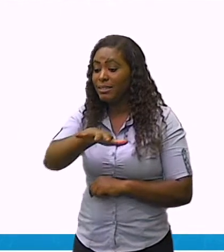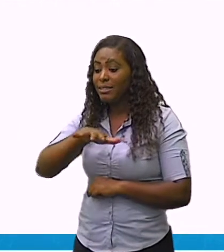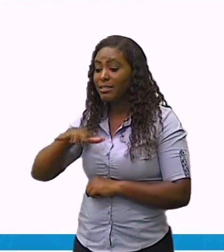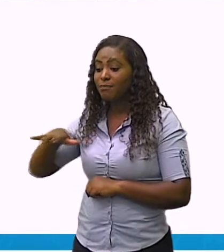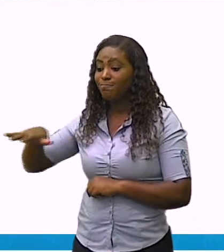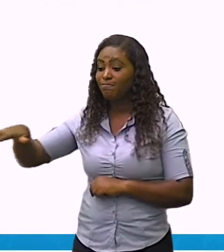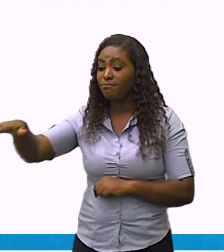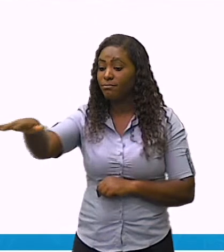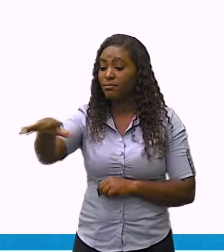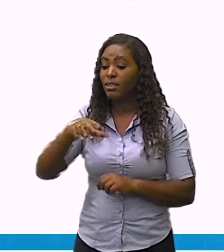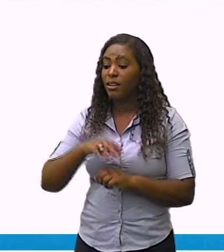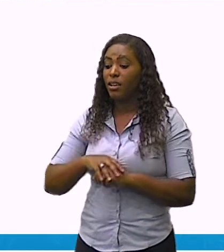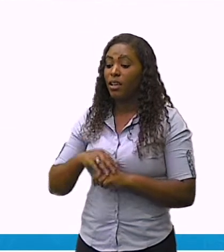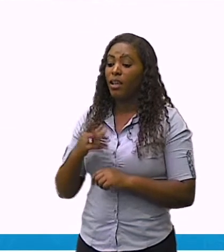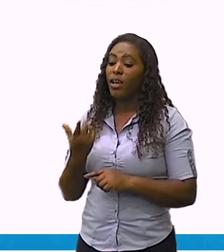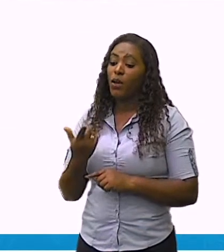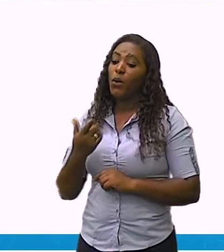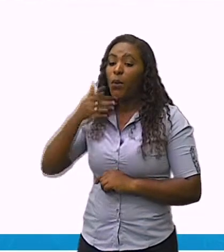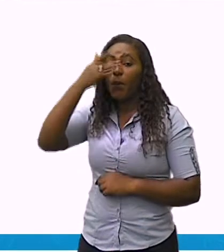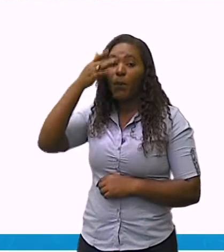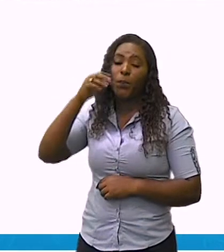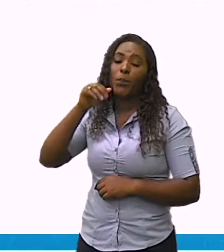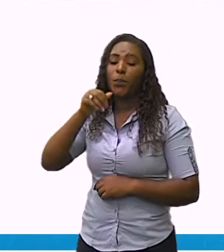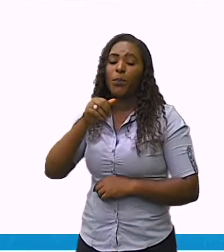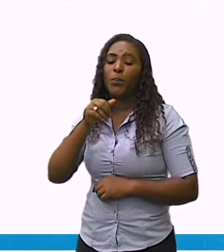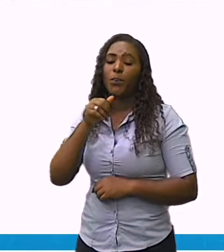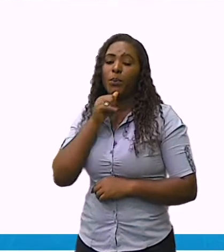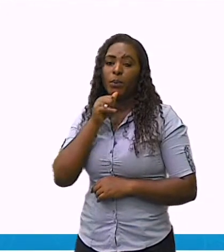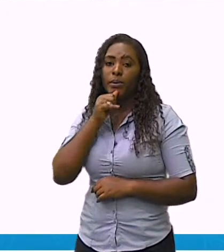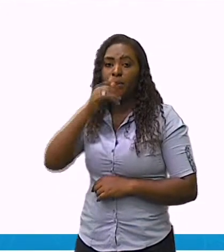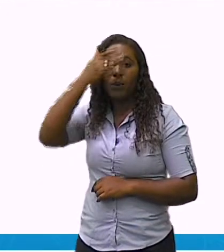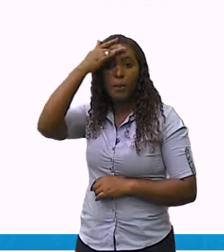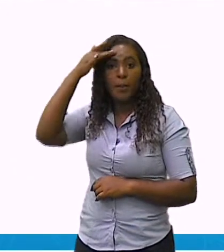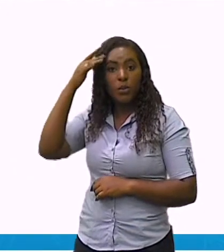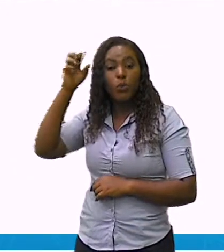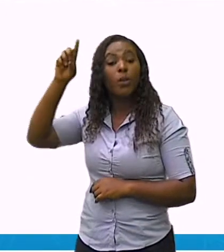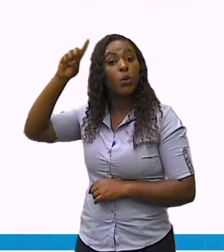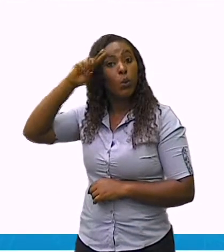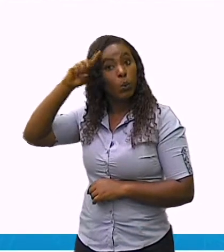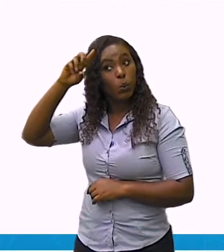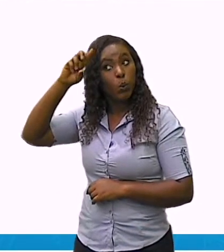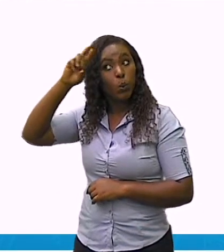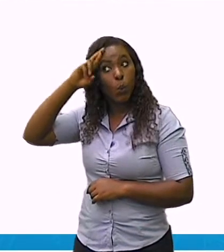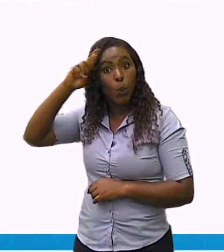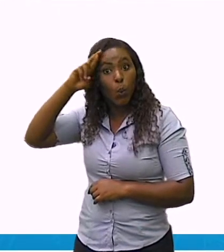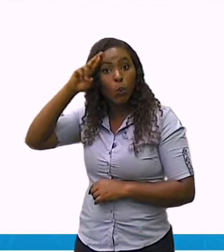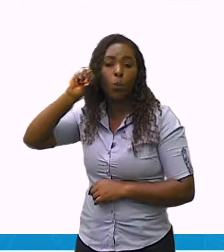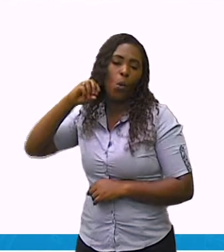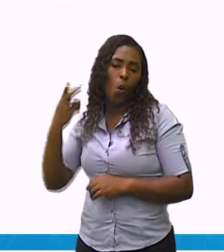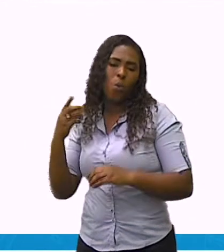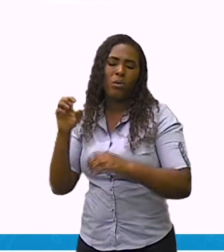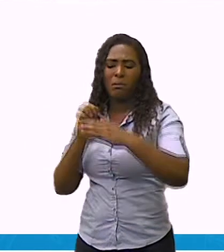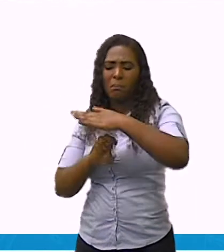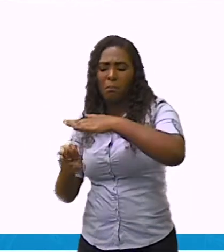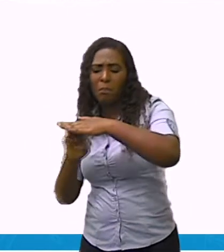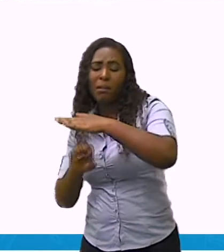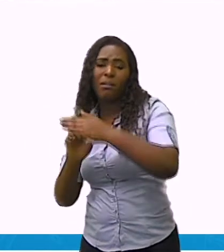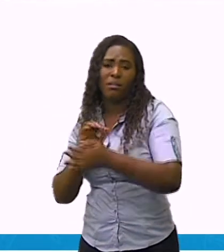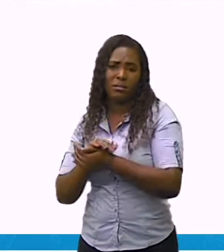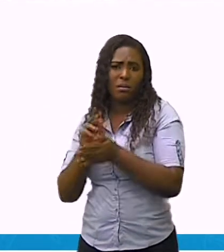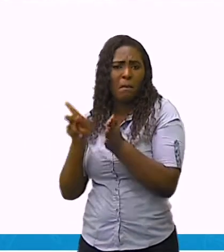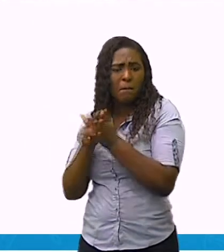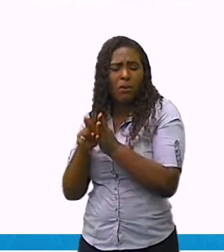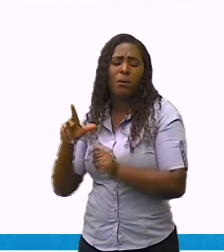a uma determinada pessoa ou empresa. Ou seja, são